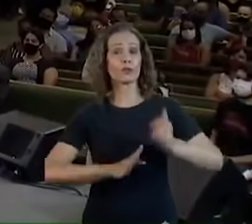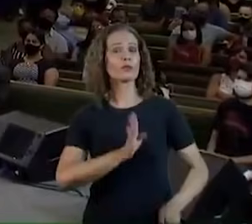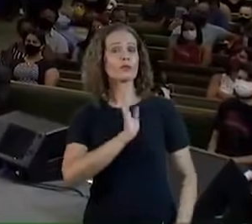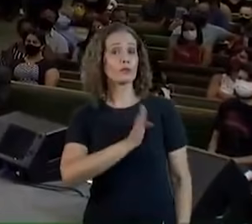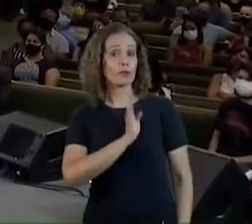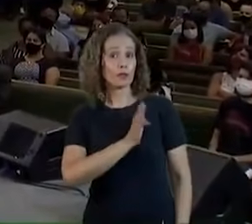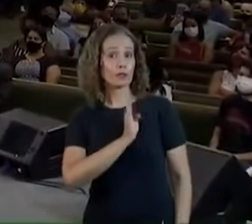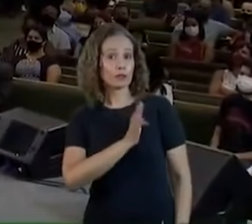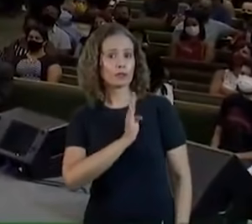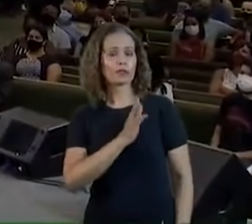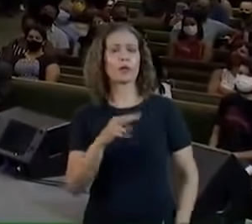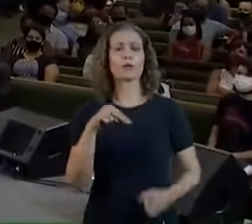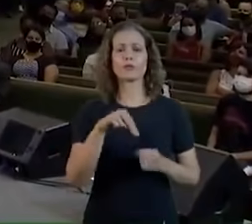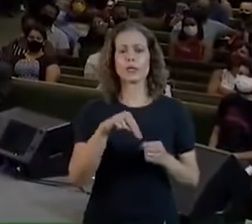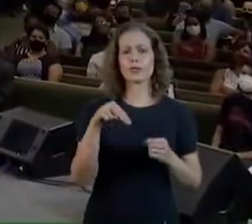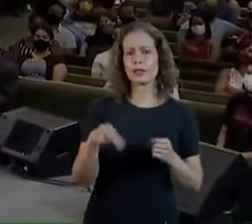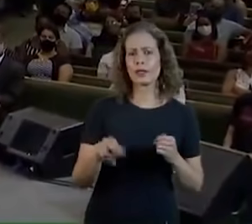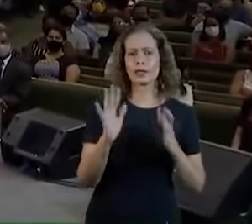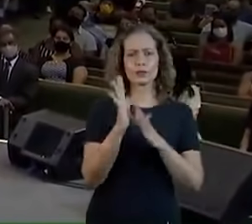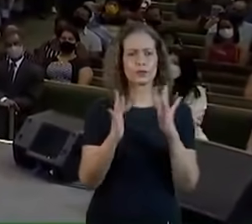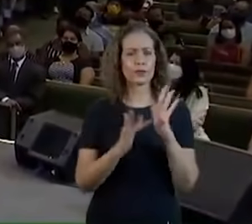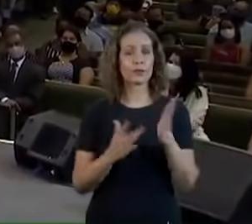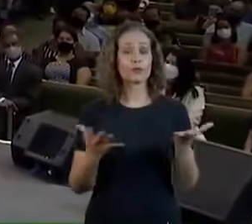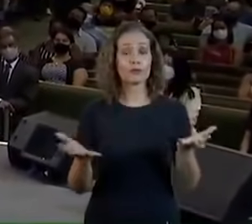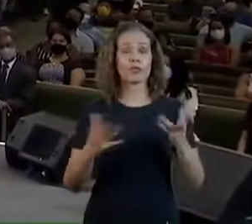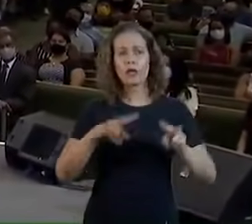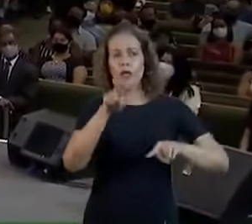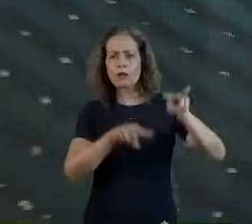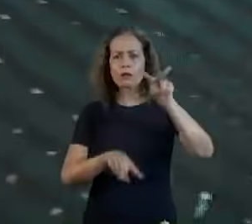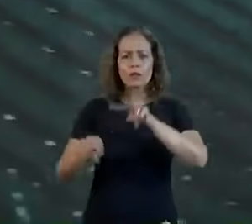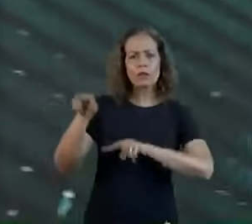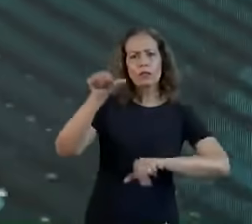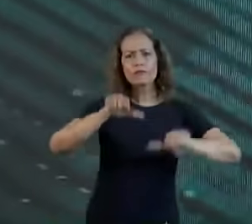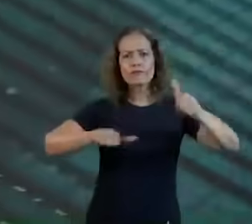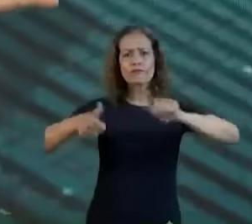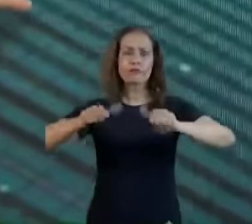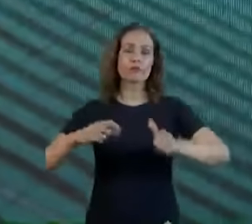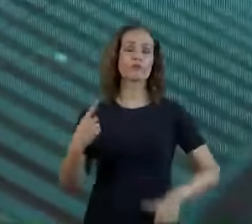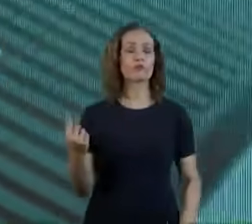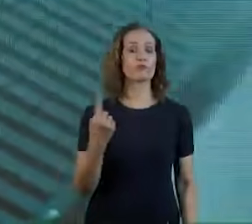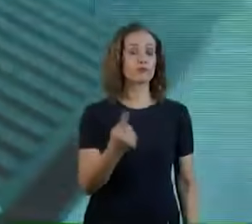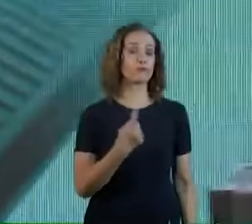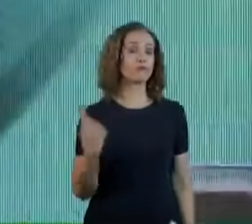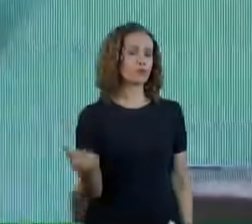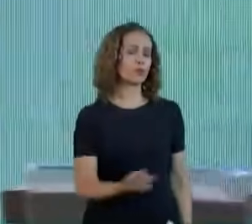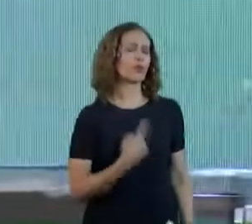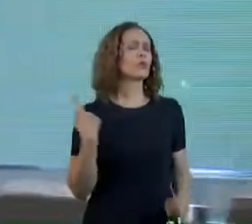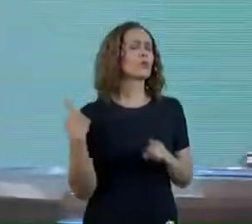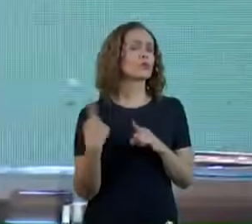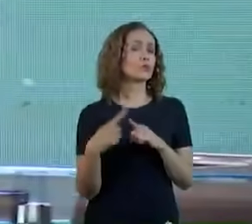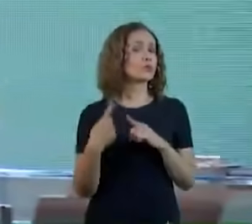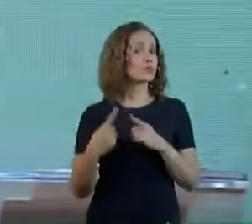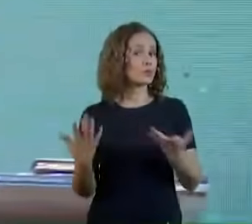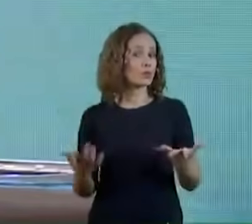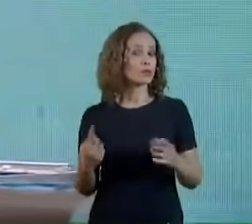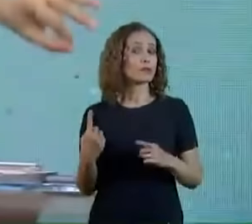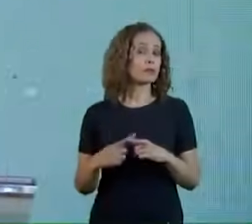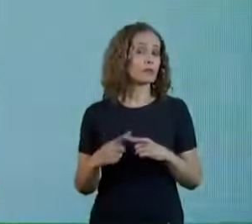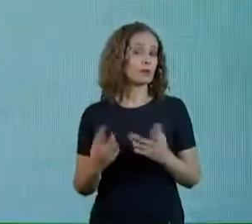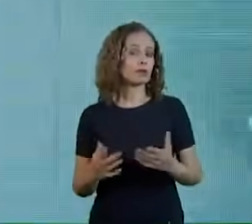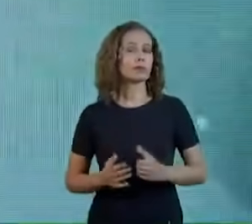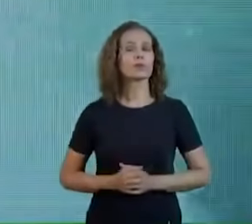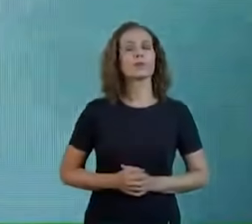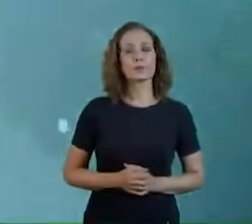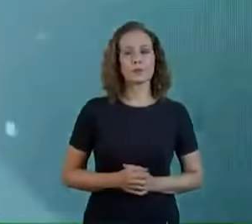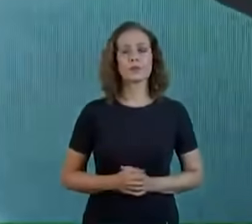está querendo fazer uma avaliação cardíaca de cada um de nós aqui. Por quê? Porque ele não quer